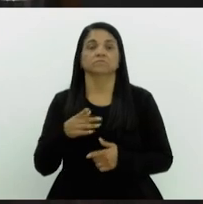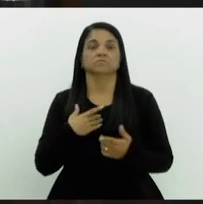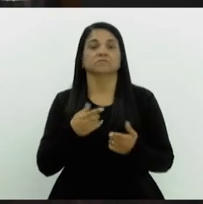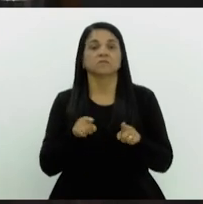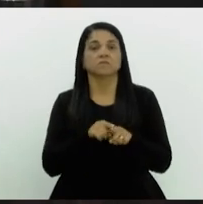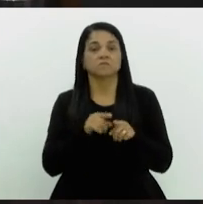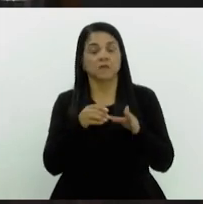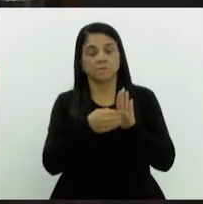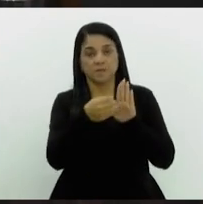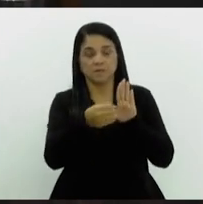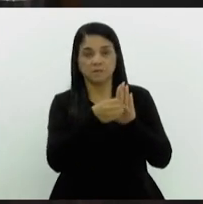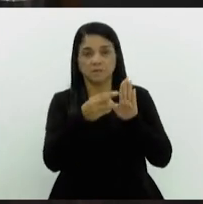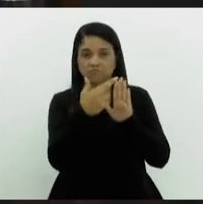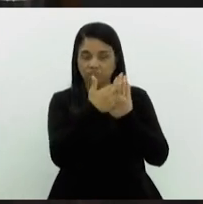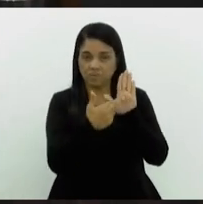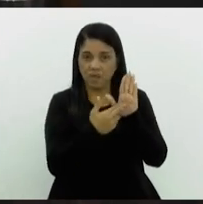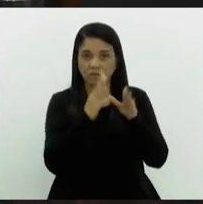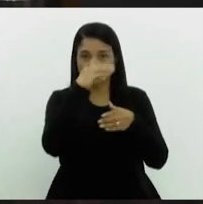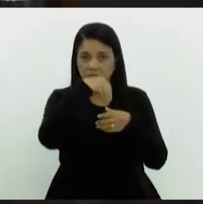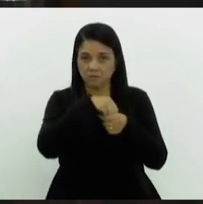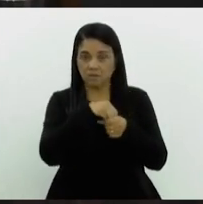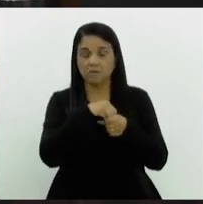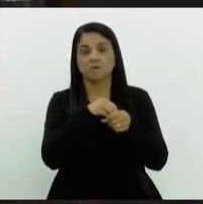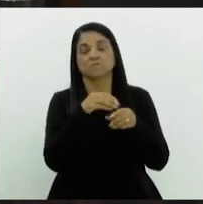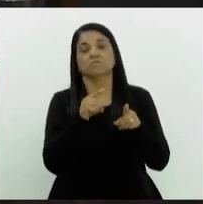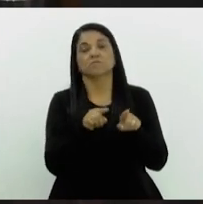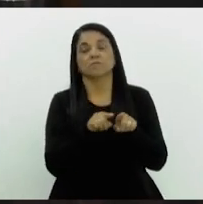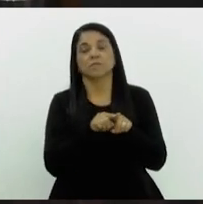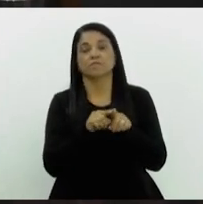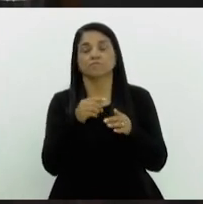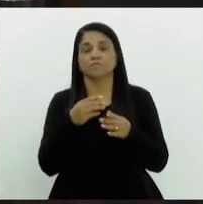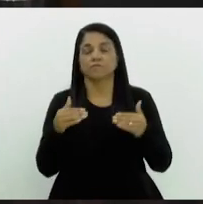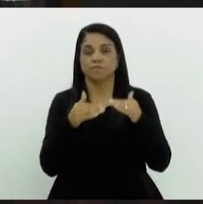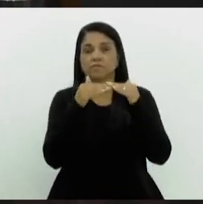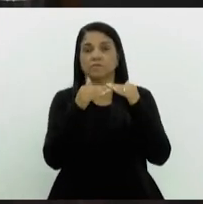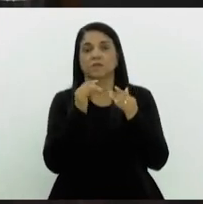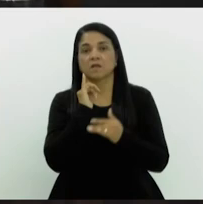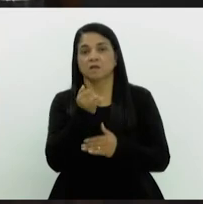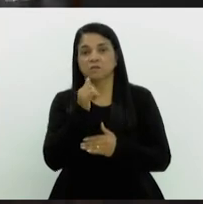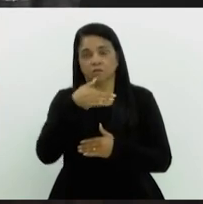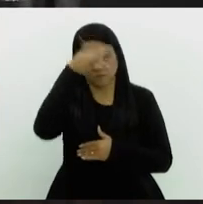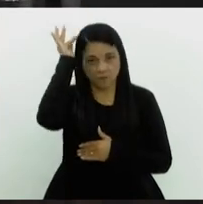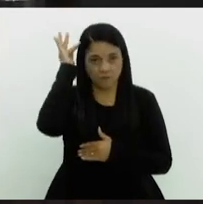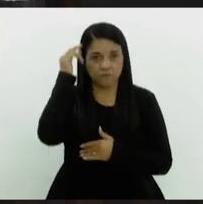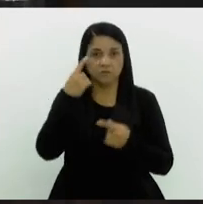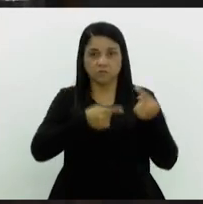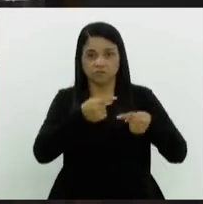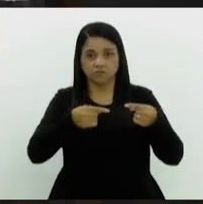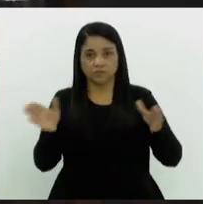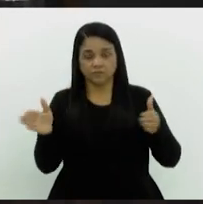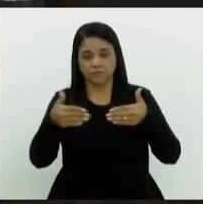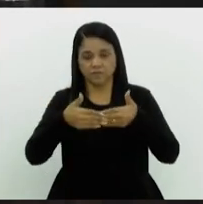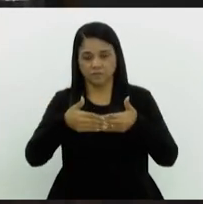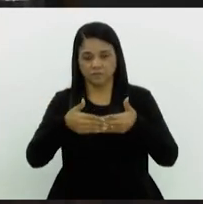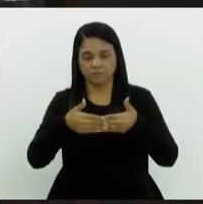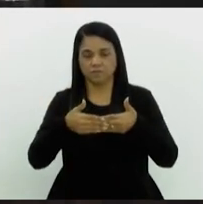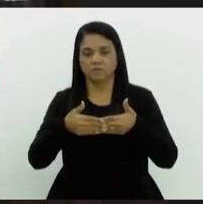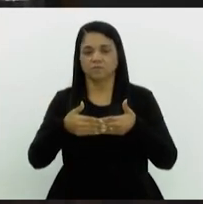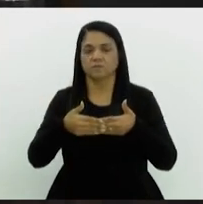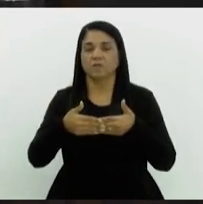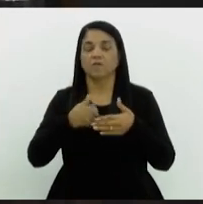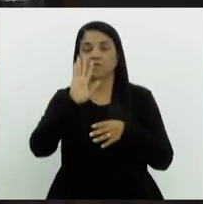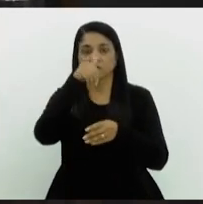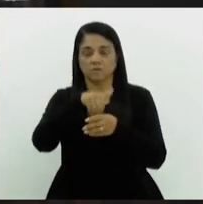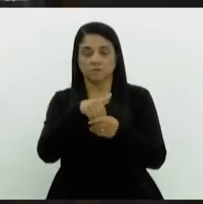da Comissão de Normas Internas e Proposições Externas, favorável. Relator, deputado Fred Pacheco. Em discussão, não havendo quem queira discutir, encerrada a discussão,